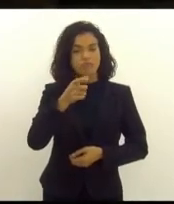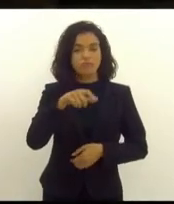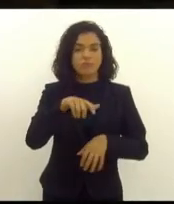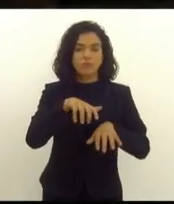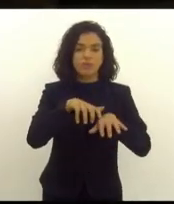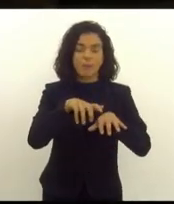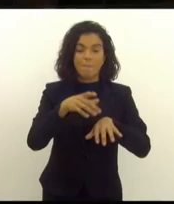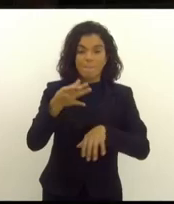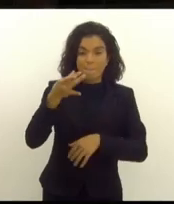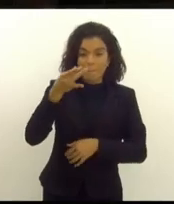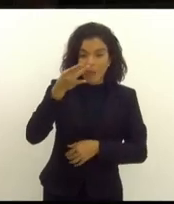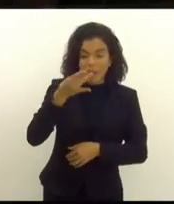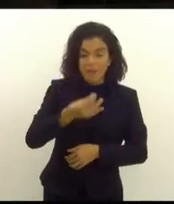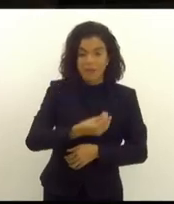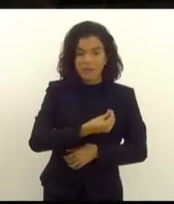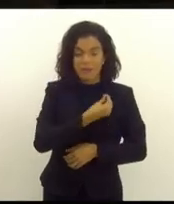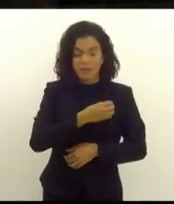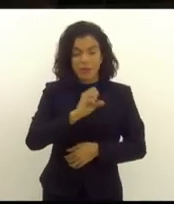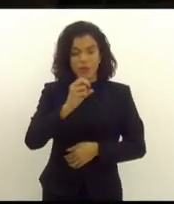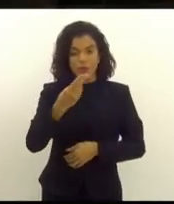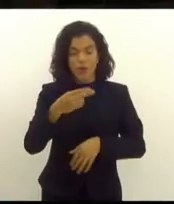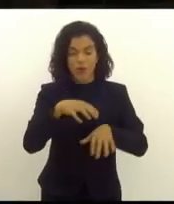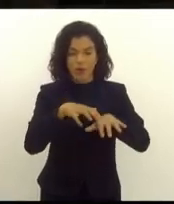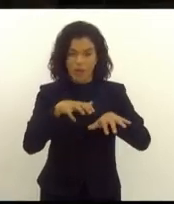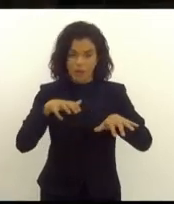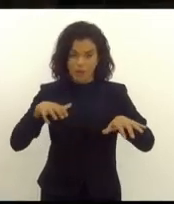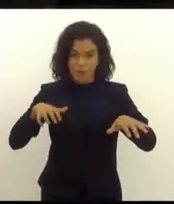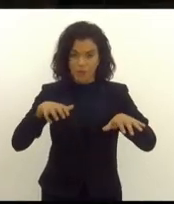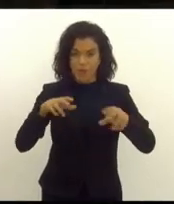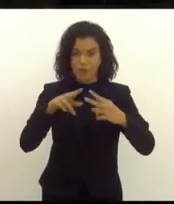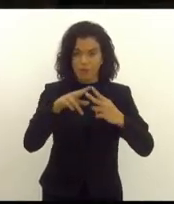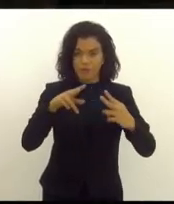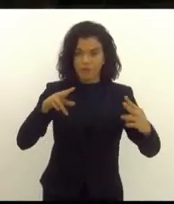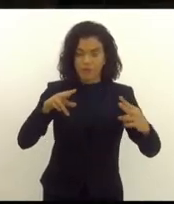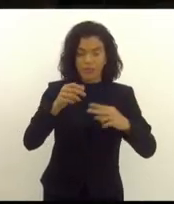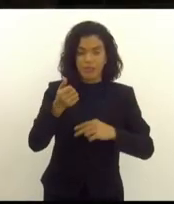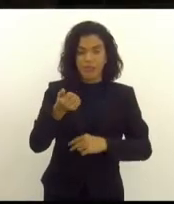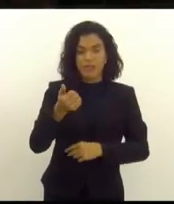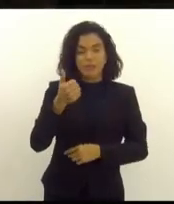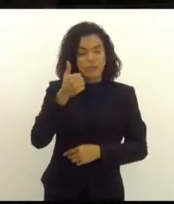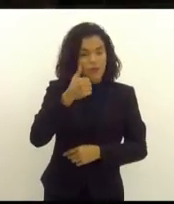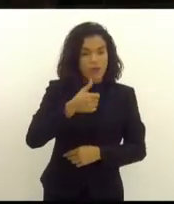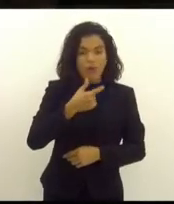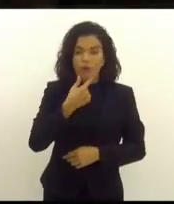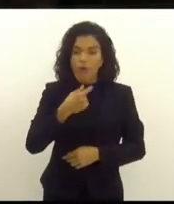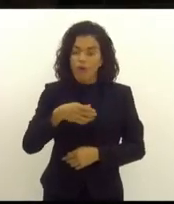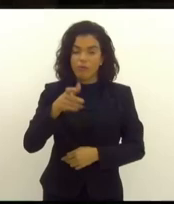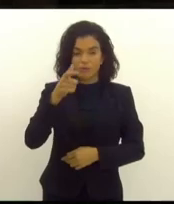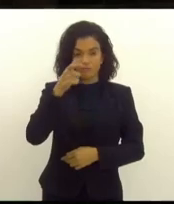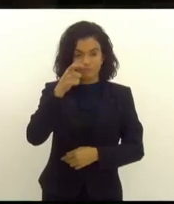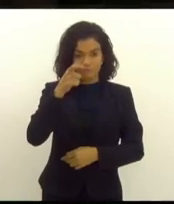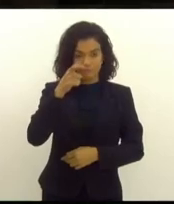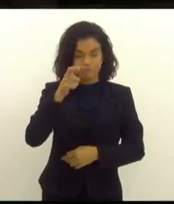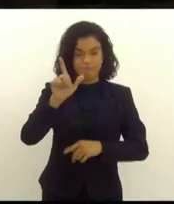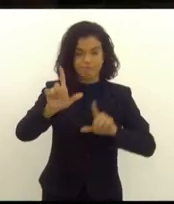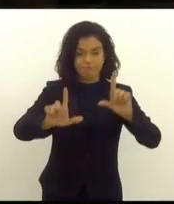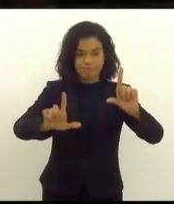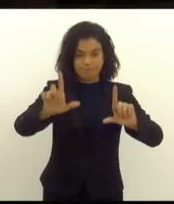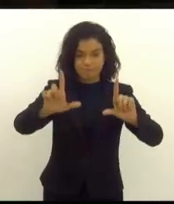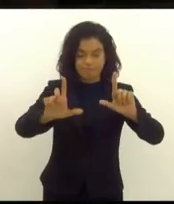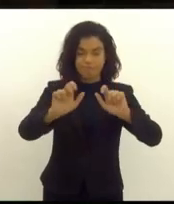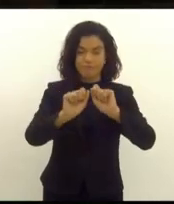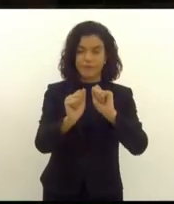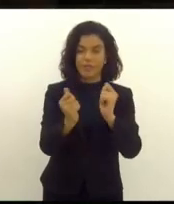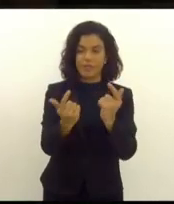forma presencial ou remota senhoras e senhores telespectadores da